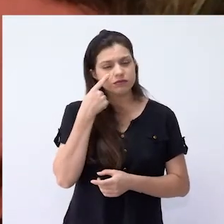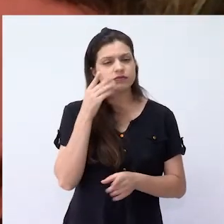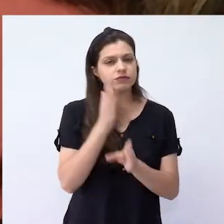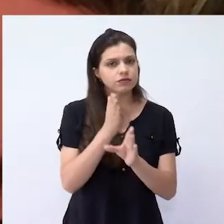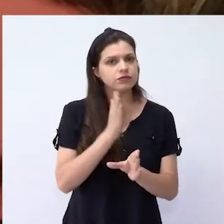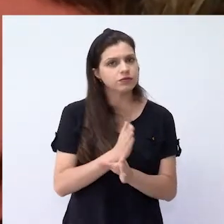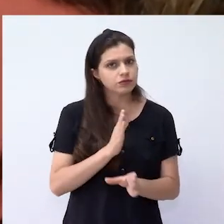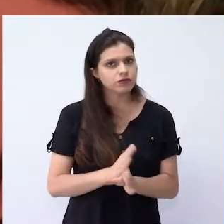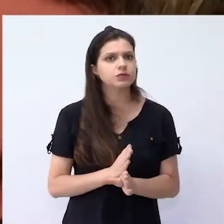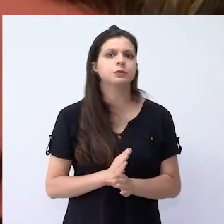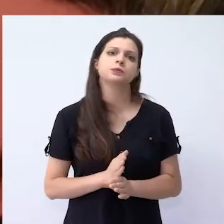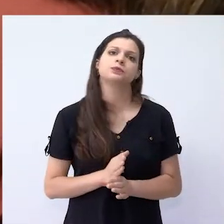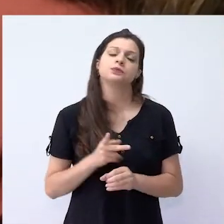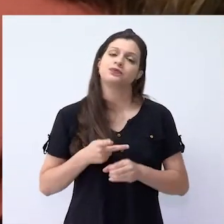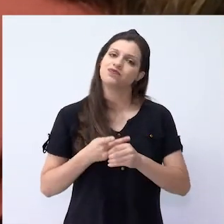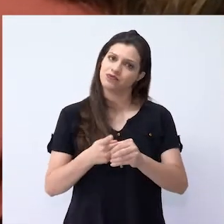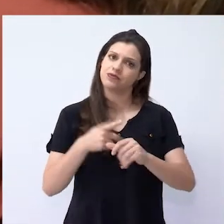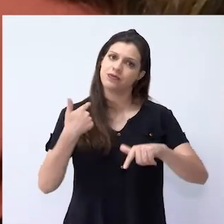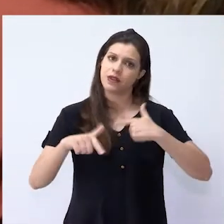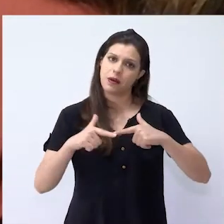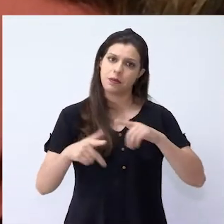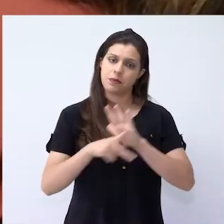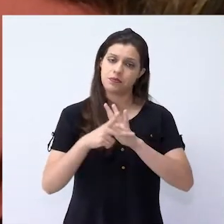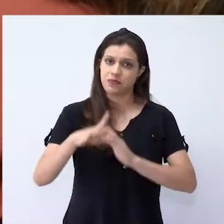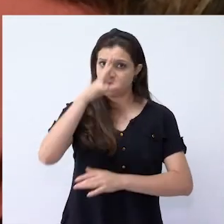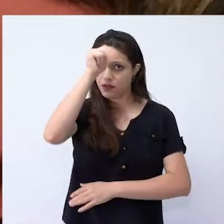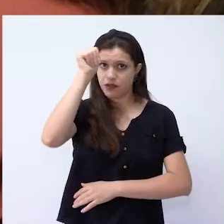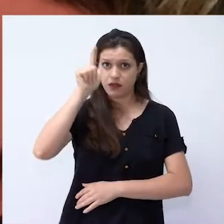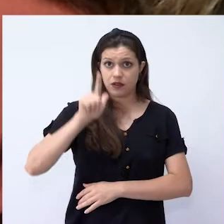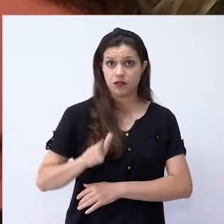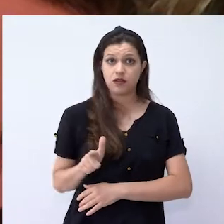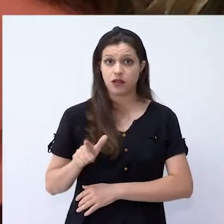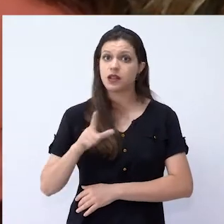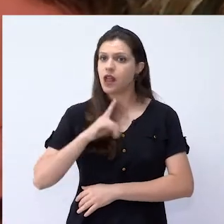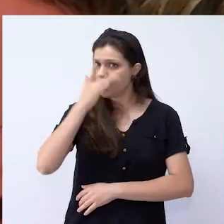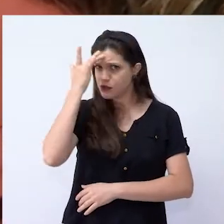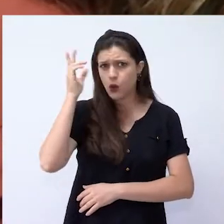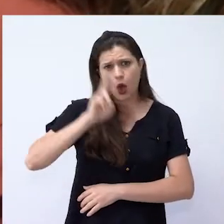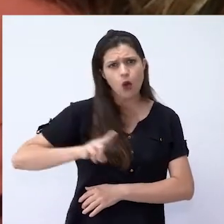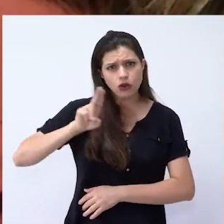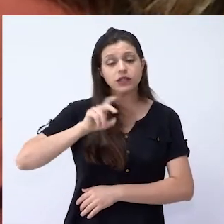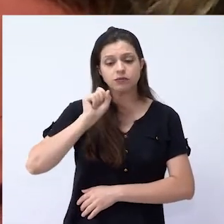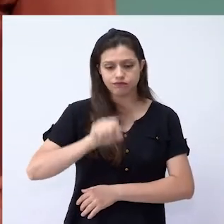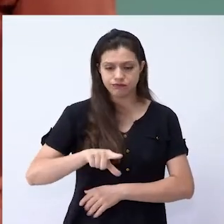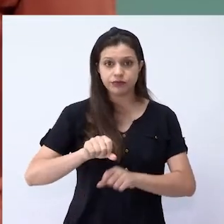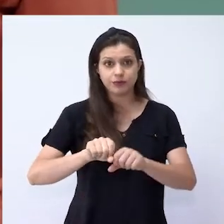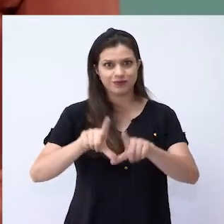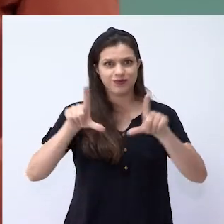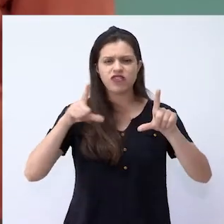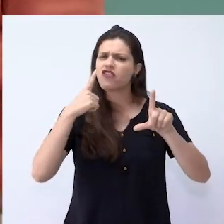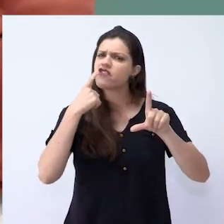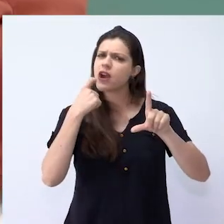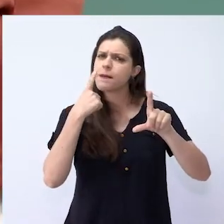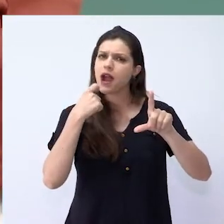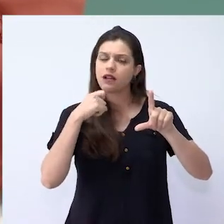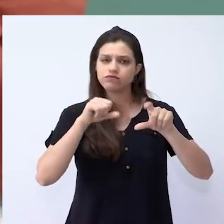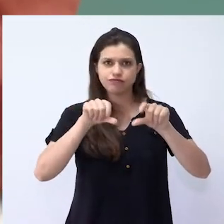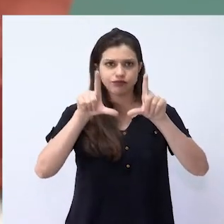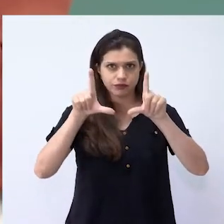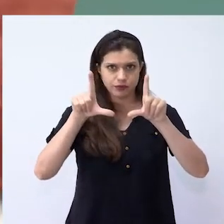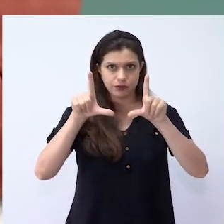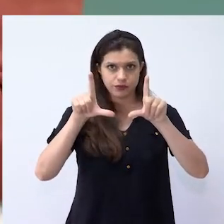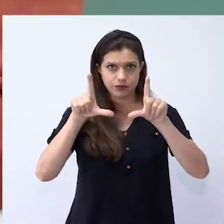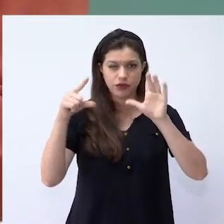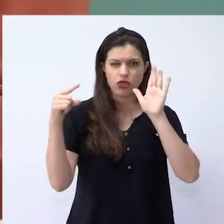prt24.mpt.mp.br, lá você vai encontrar a Procuradoria do Trabalho em Mato Grosso do Sul. E esse banner, ele é muito utilizado? É um